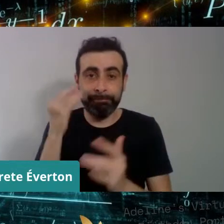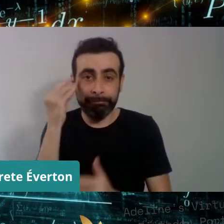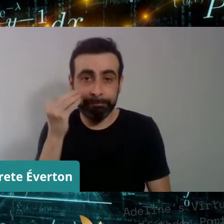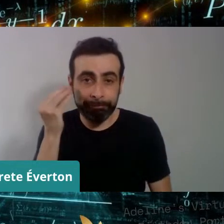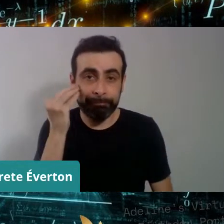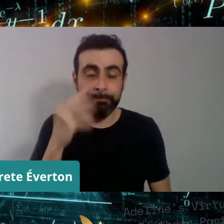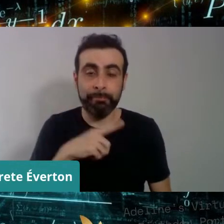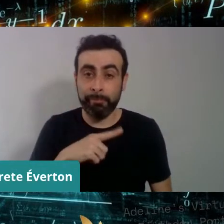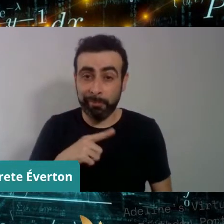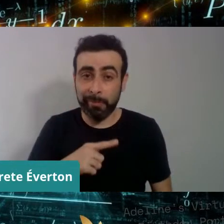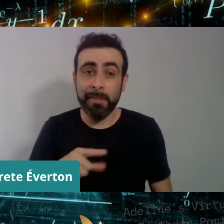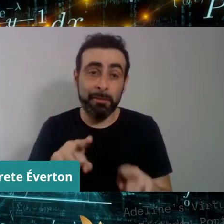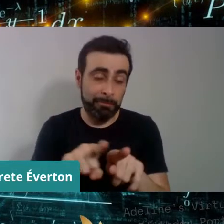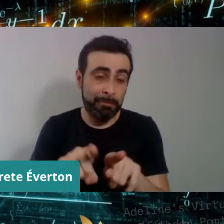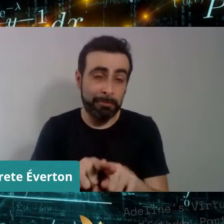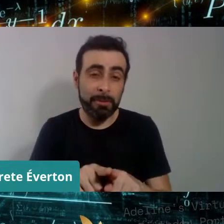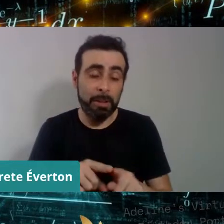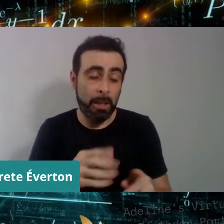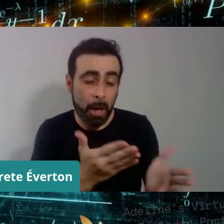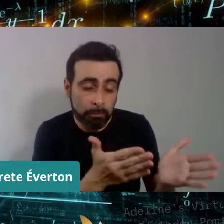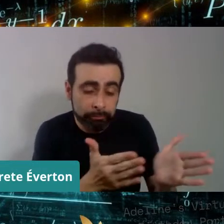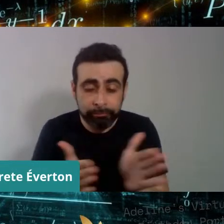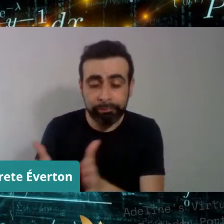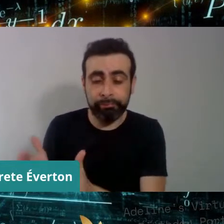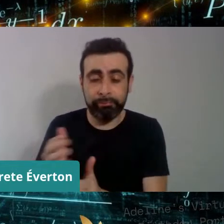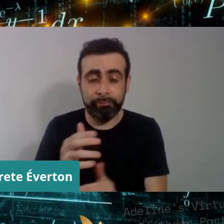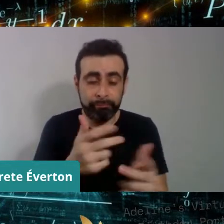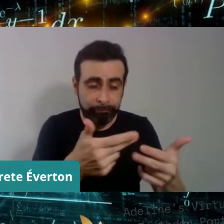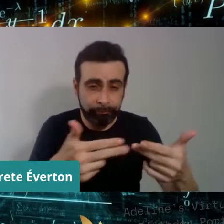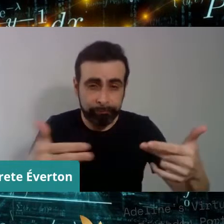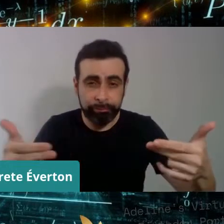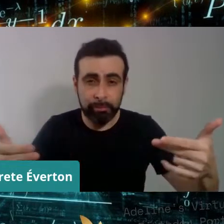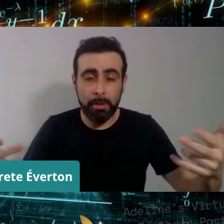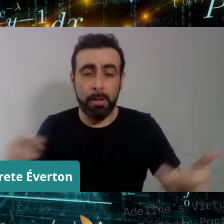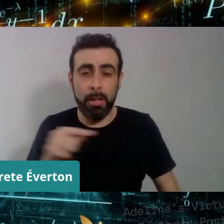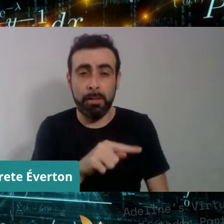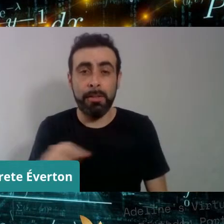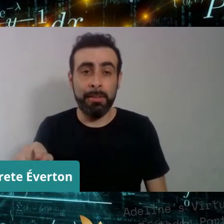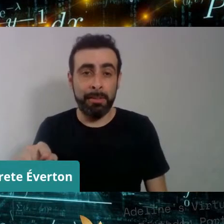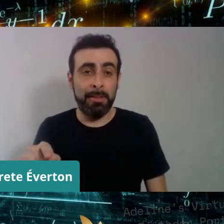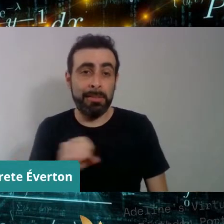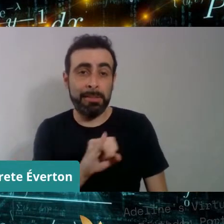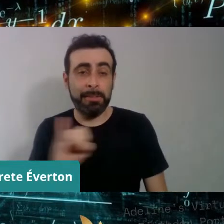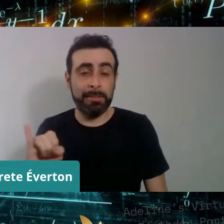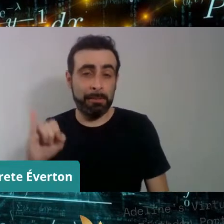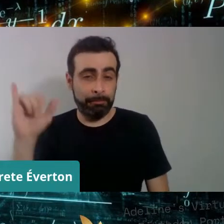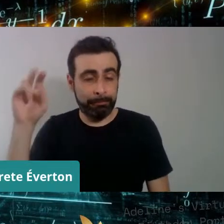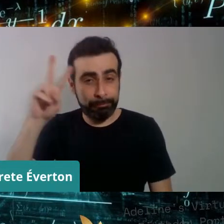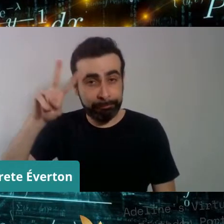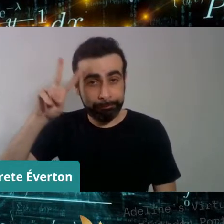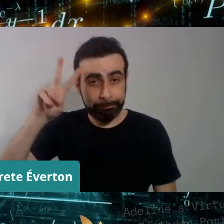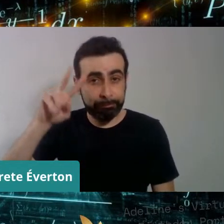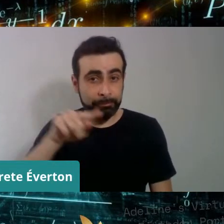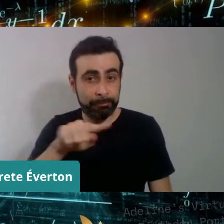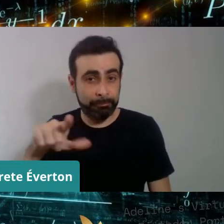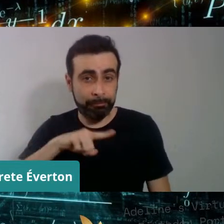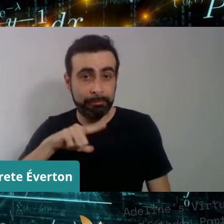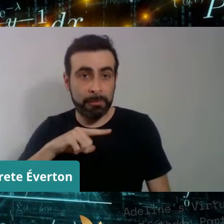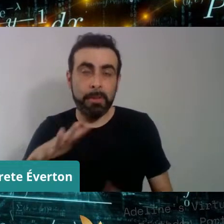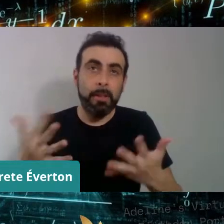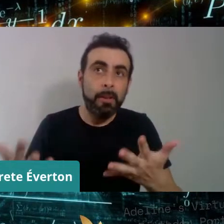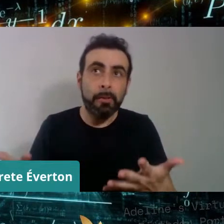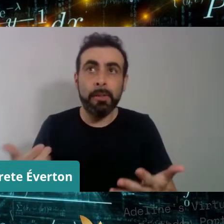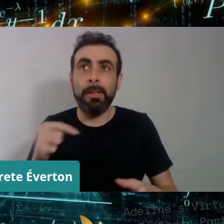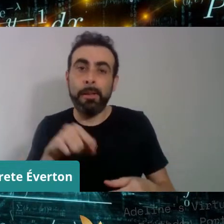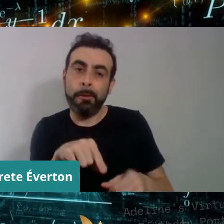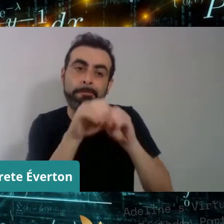que tiveram. E, por isso, se a história serve para alguma coisa, talvez não seja para ser mestra de